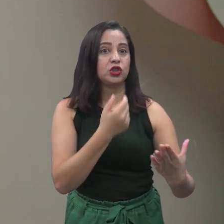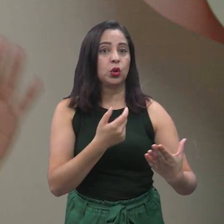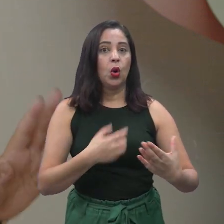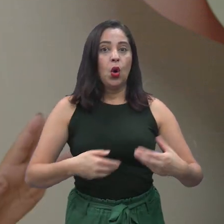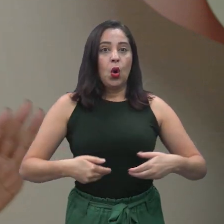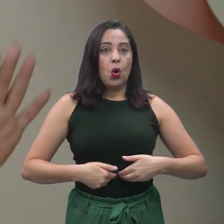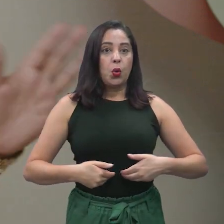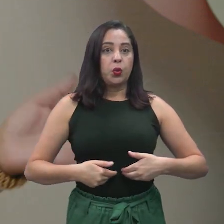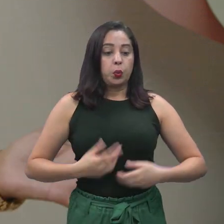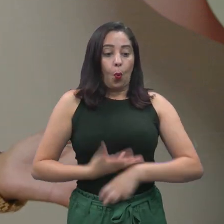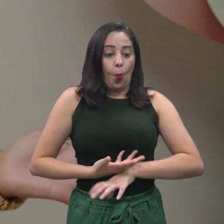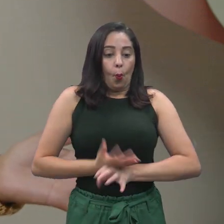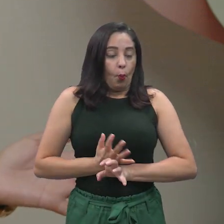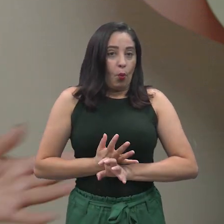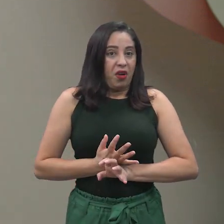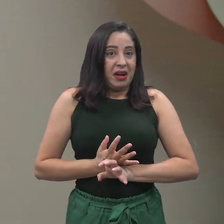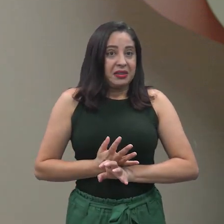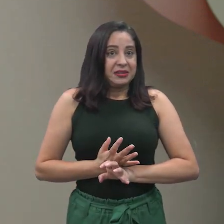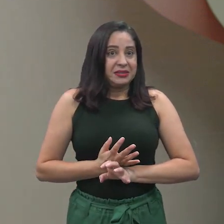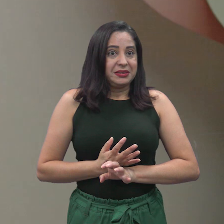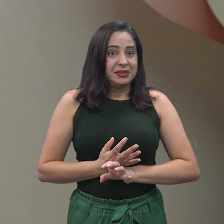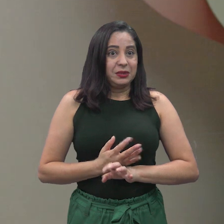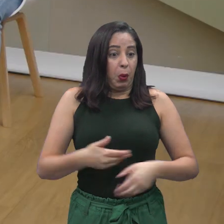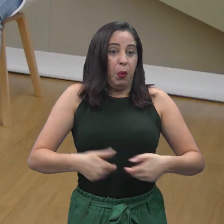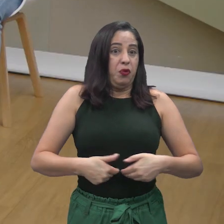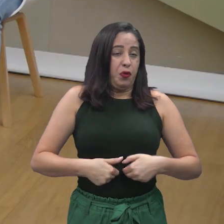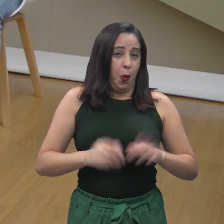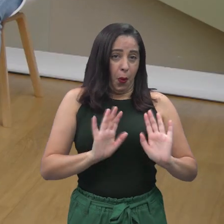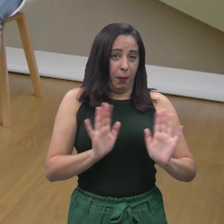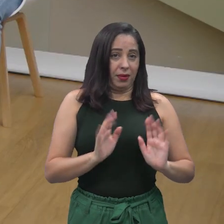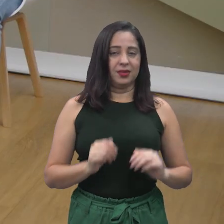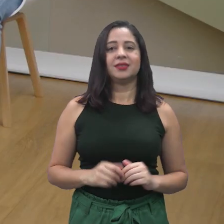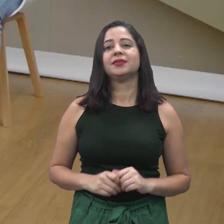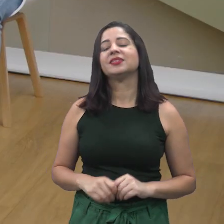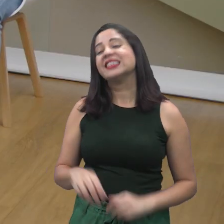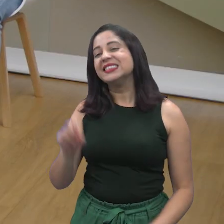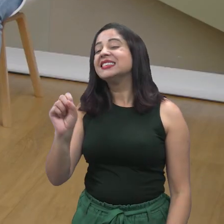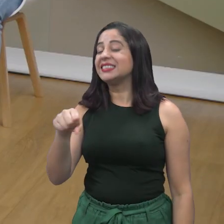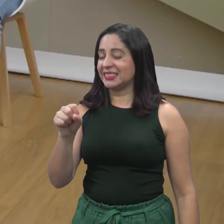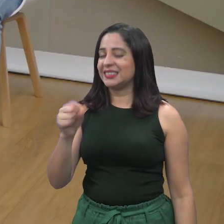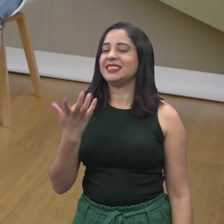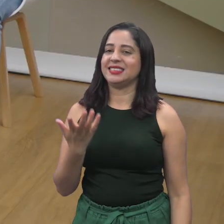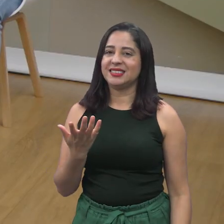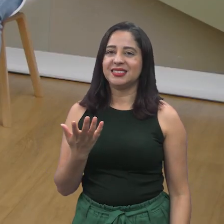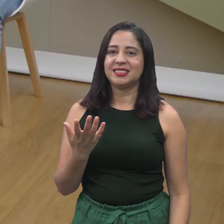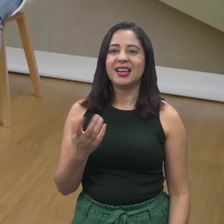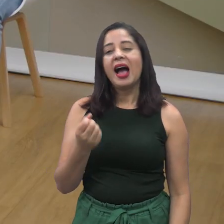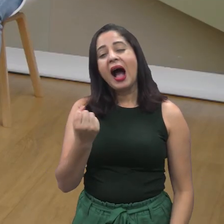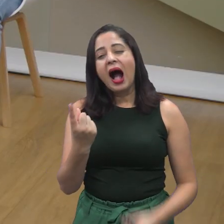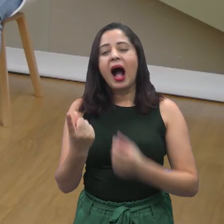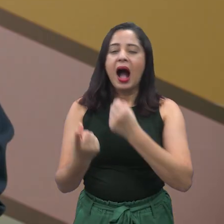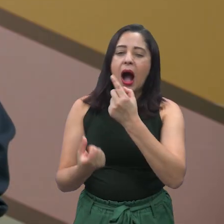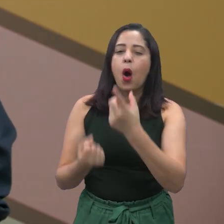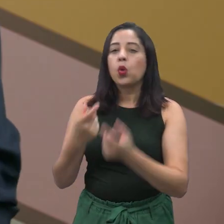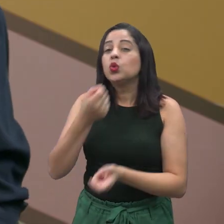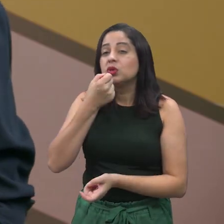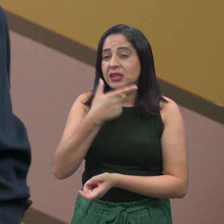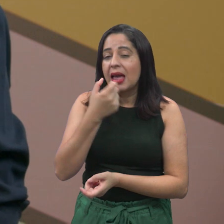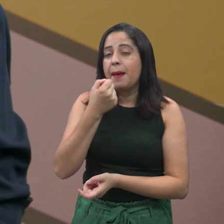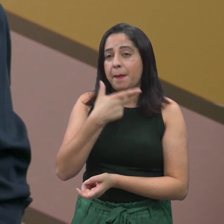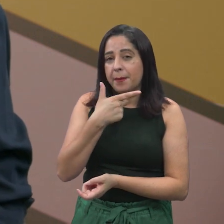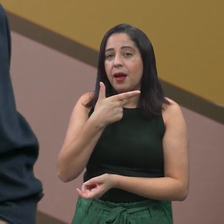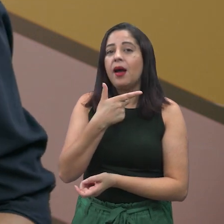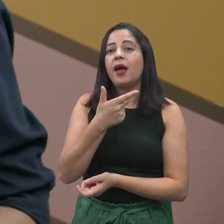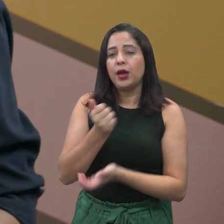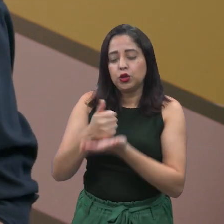estômago vazio, né? Minha mãe usa muito essa expressão. Realmente alguns antibióticos, seja xarope, até mesmo o injetável, pode